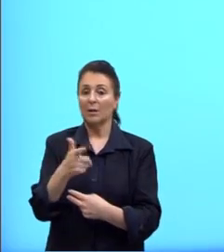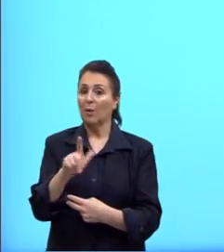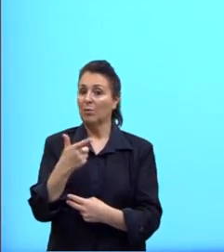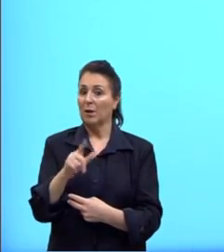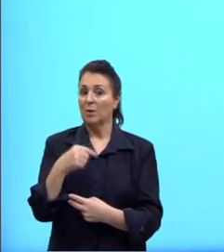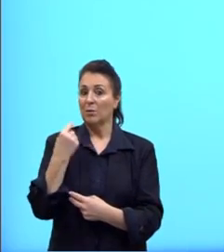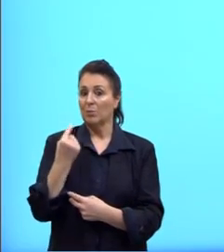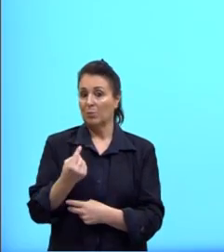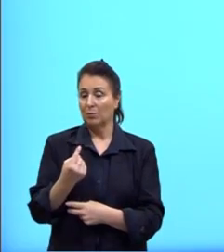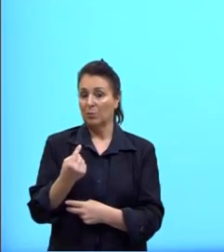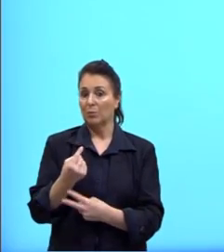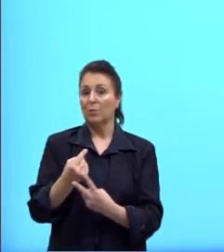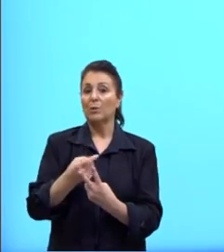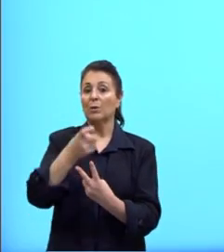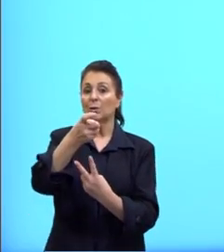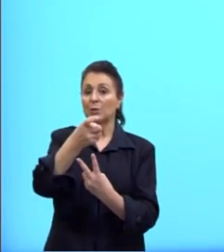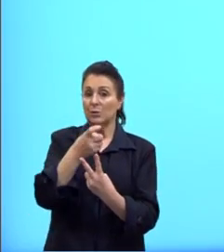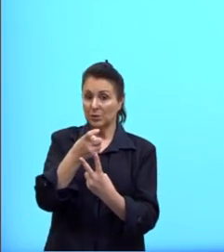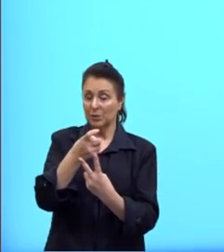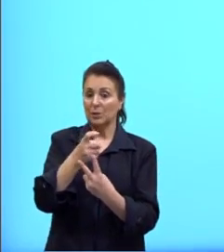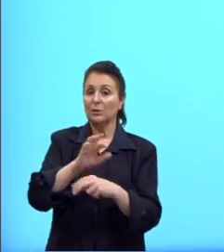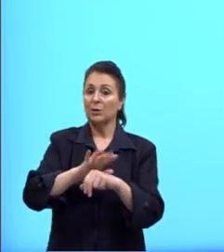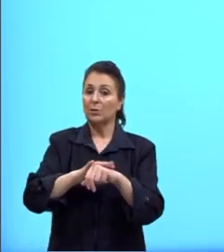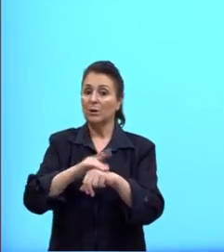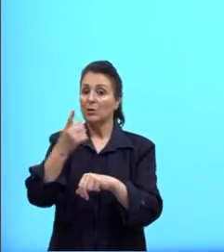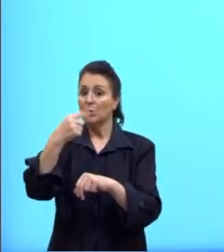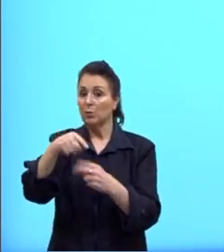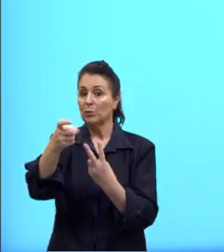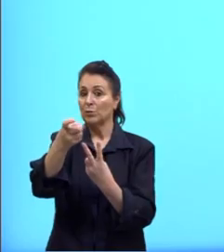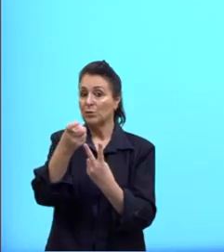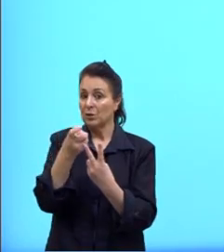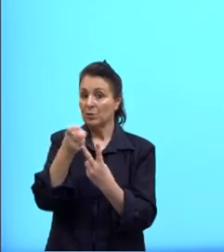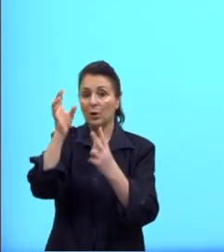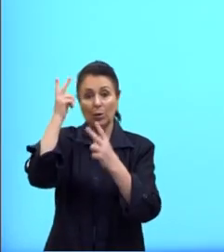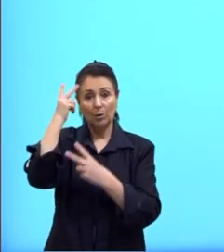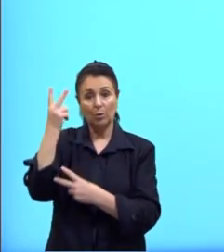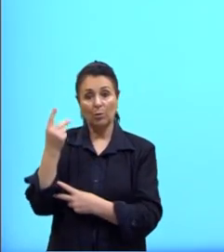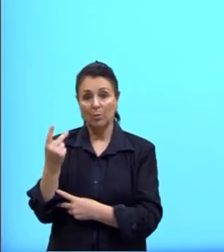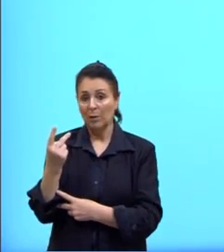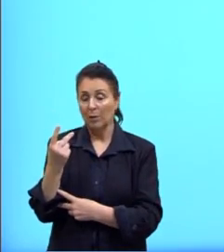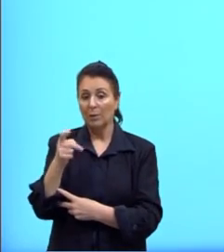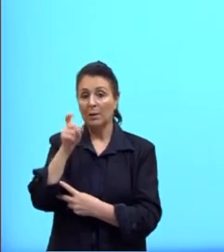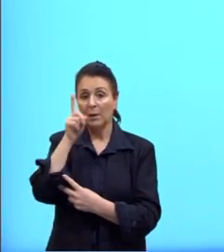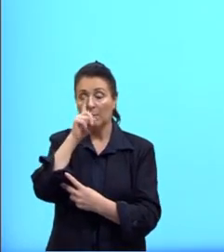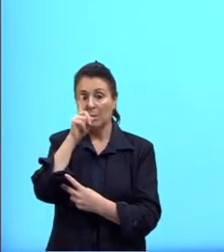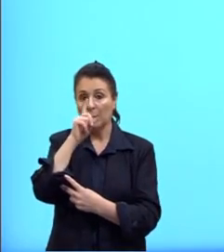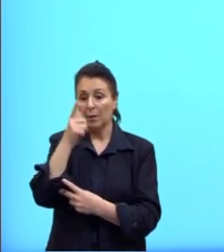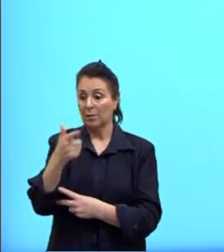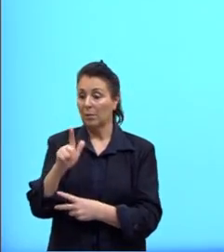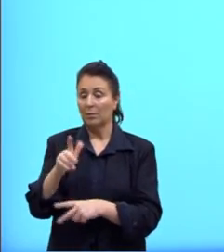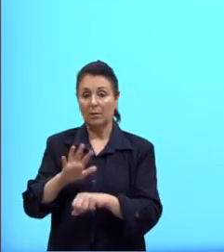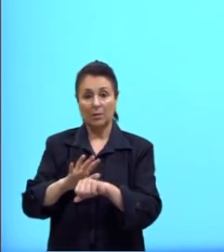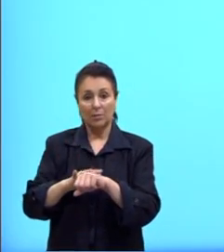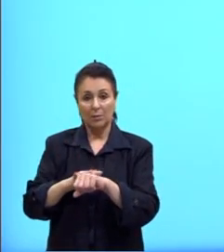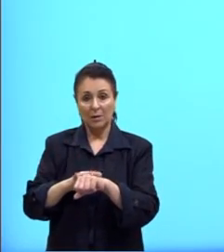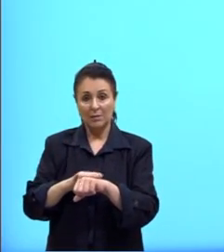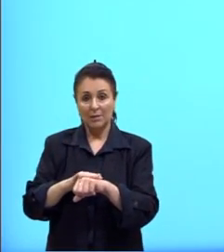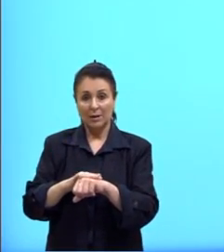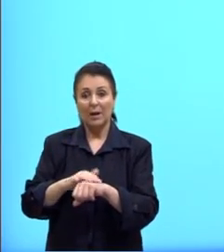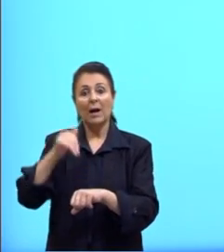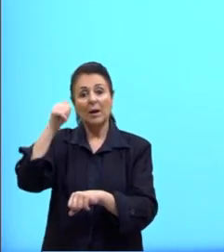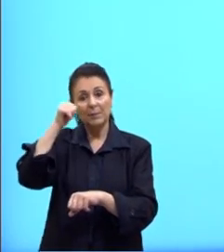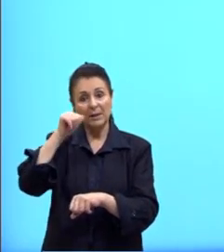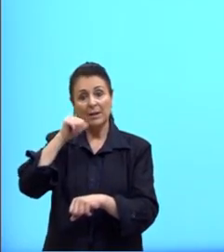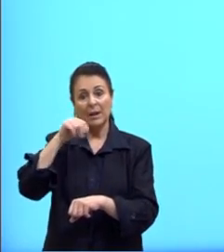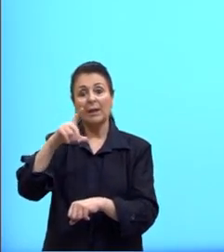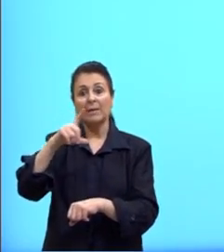um X afetado e o outro x normal da mãe que não tenha doença então ela vai